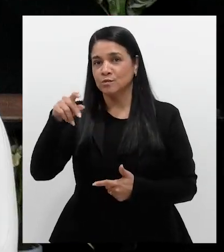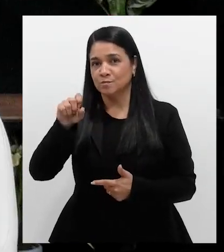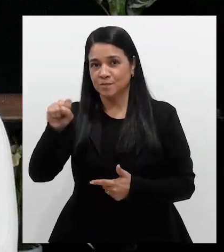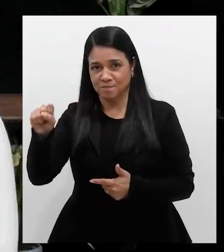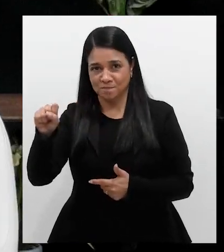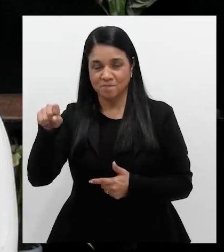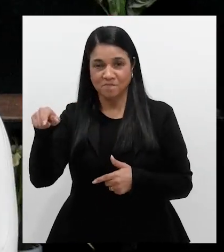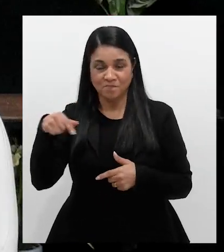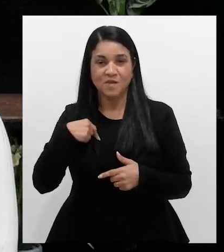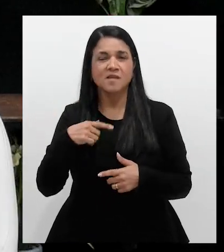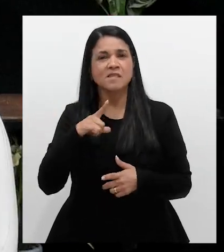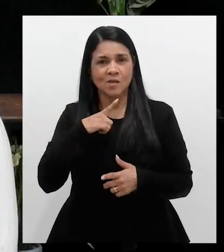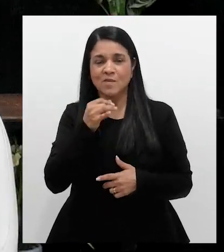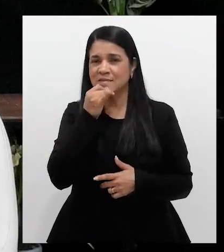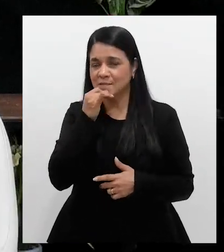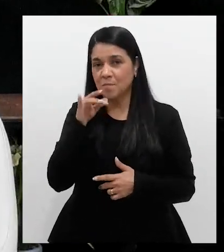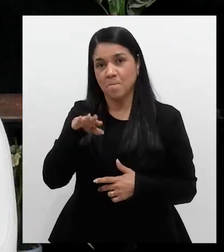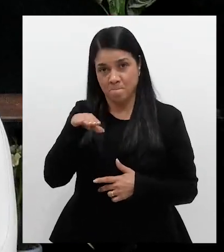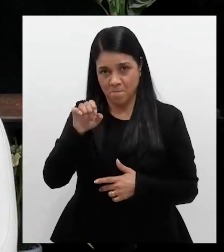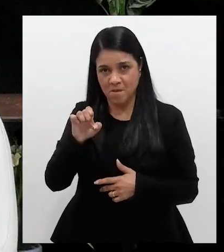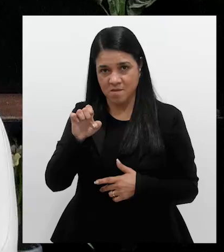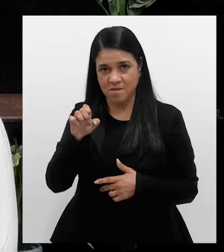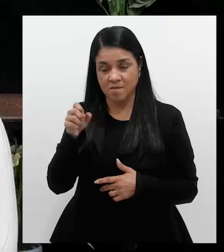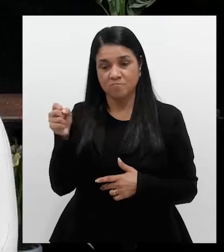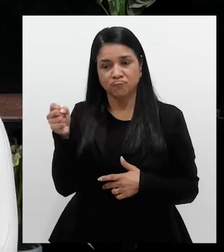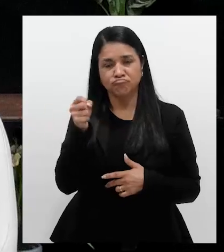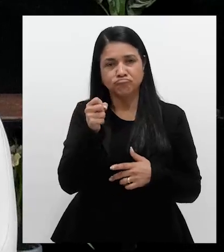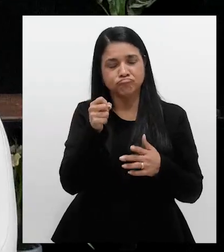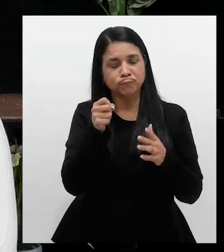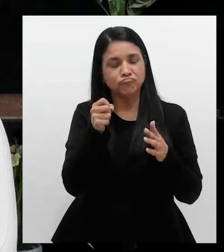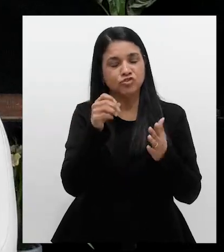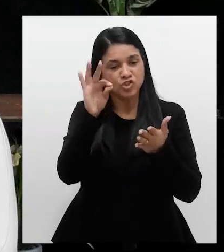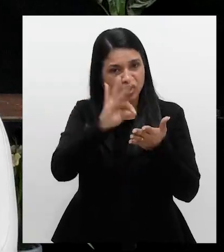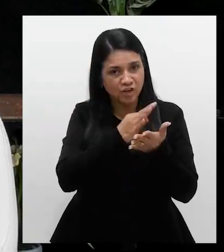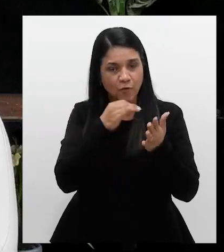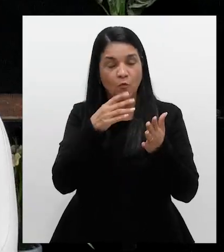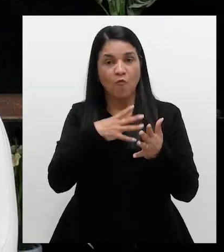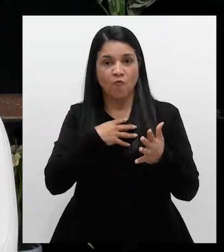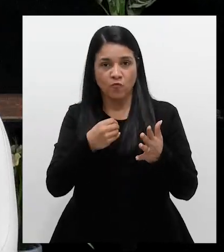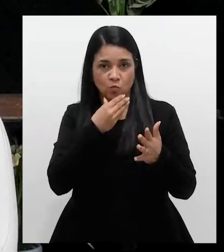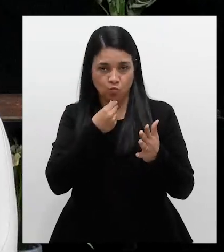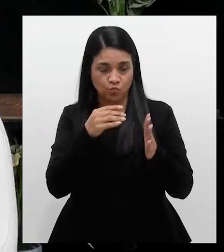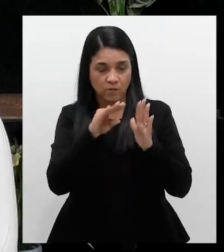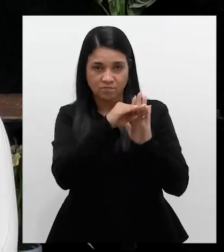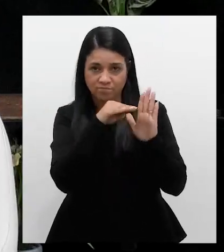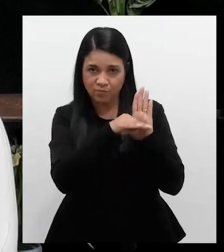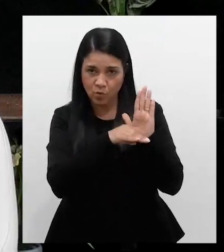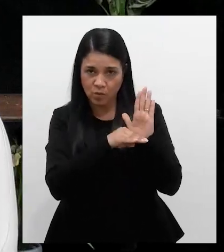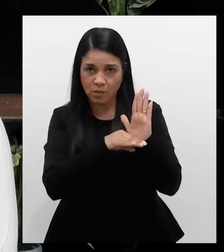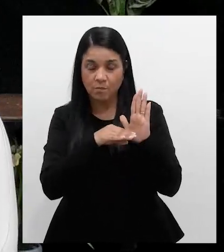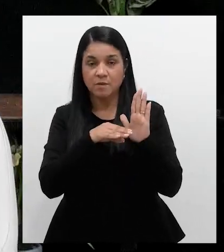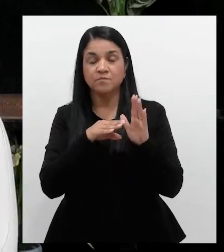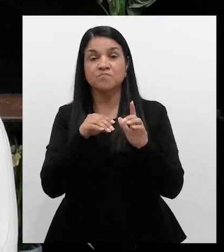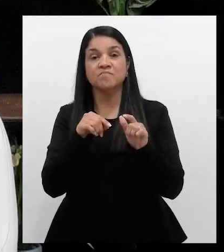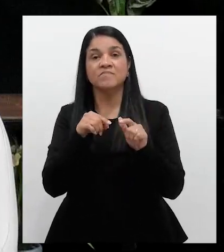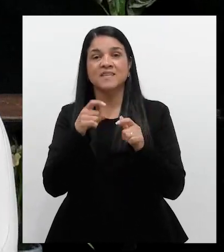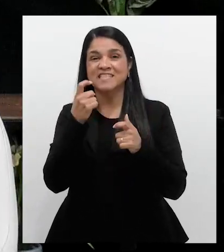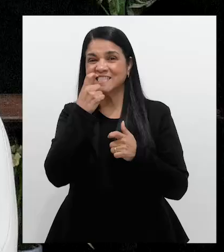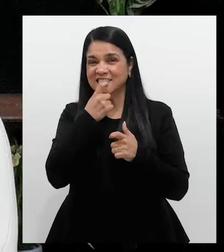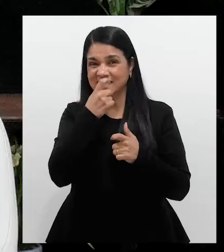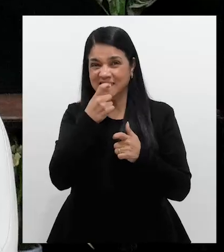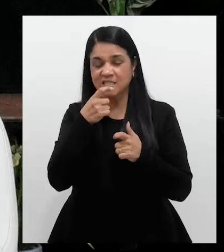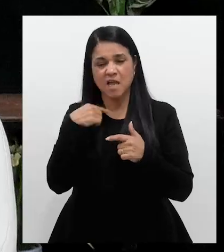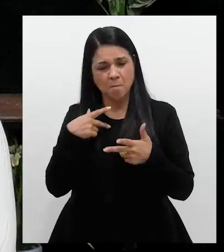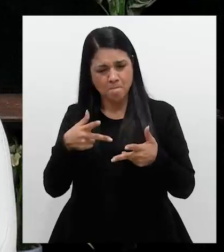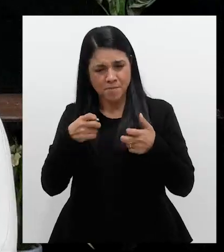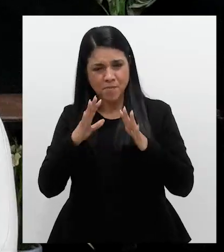de uma mãe que colocou o filho num programa, né, de odontologia social, e depois que ela viu o